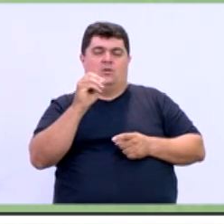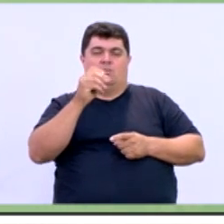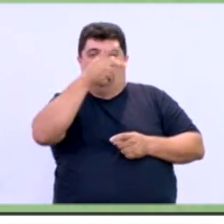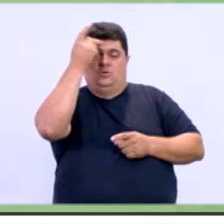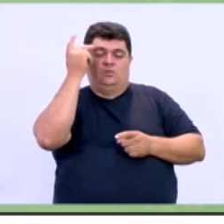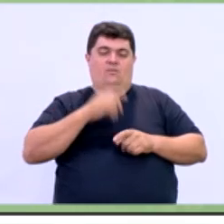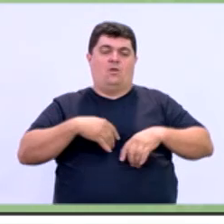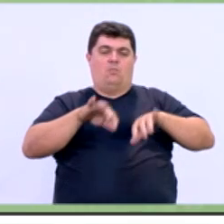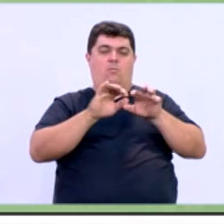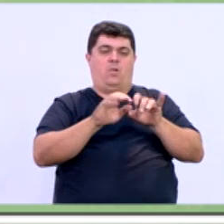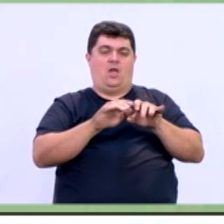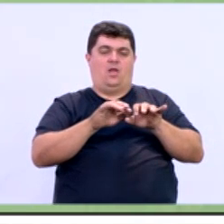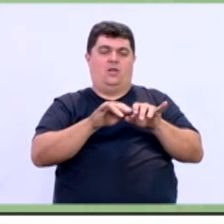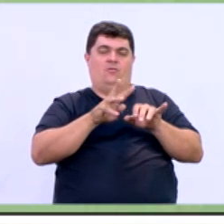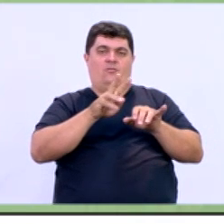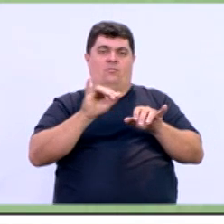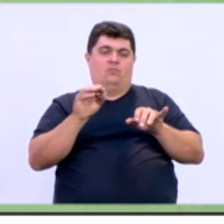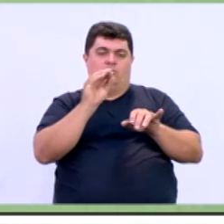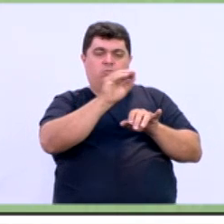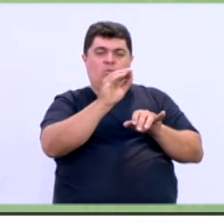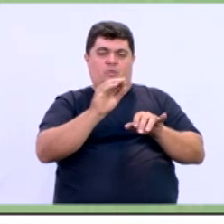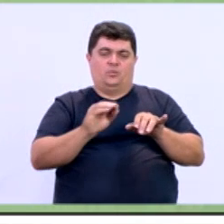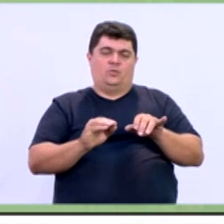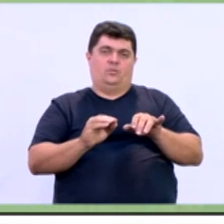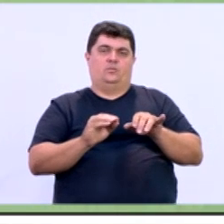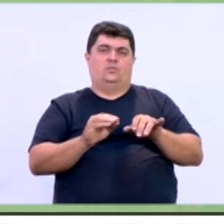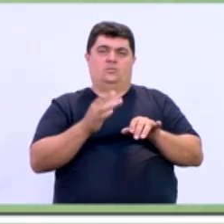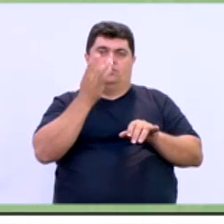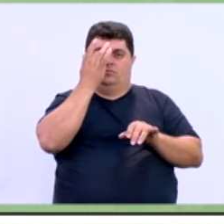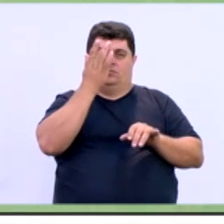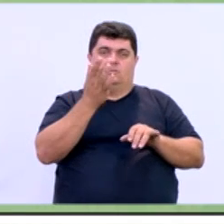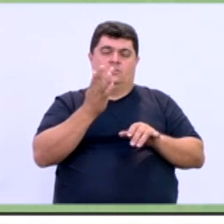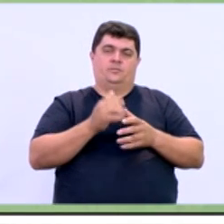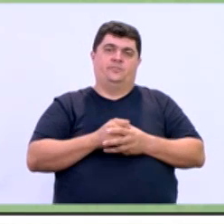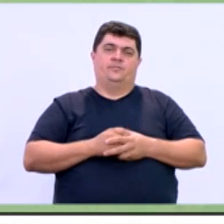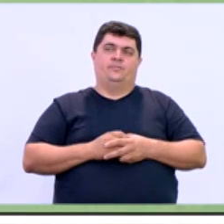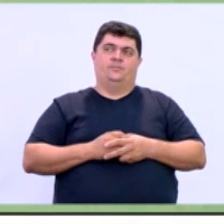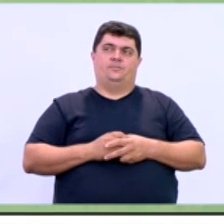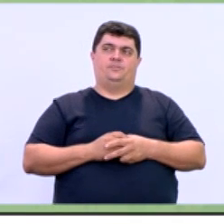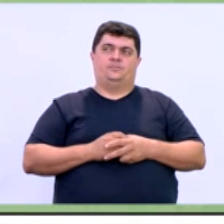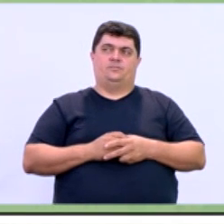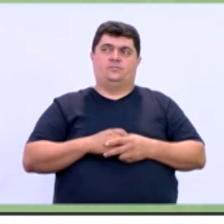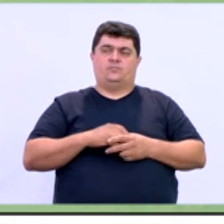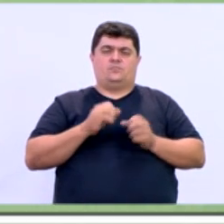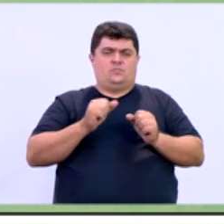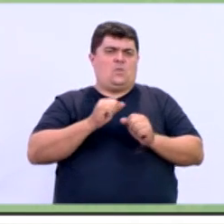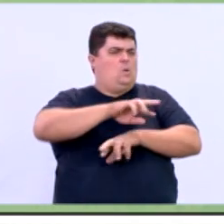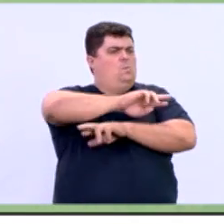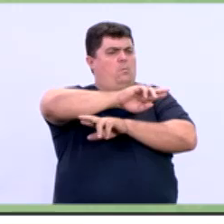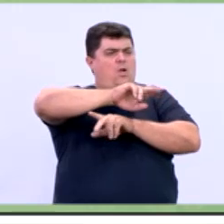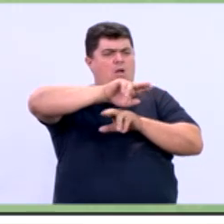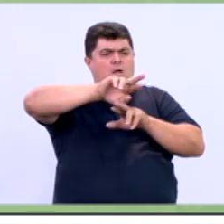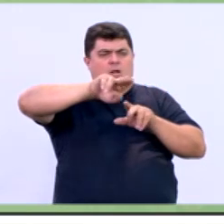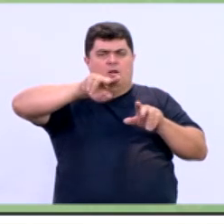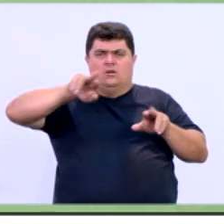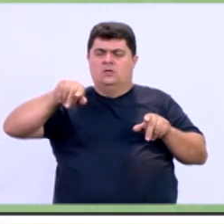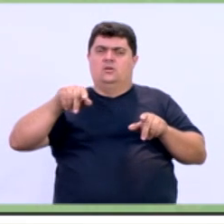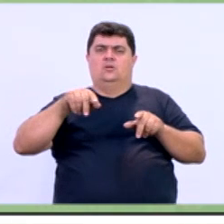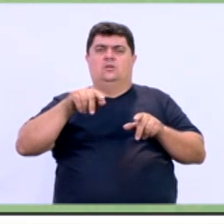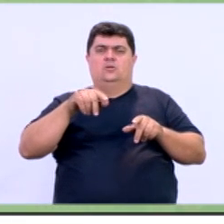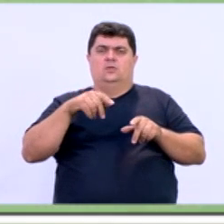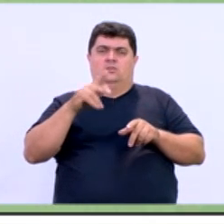preenchimento para alguma coisa. Então, podem existir vários formulários em um